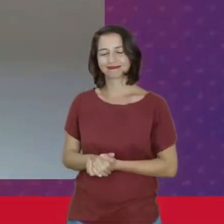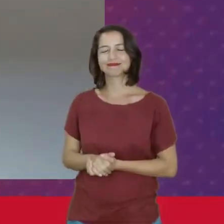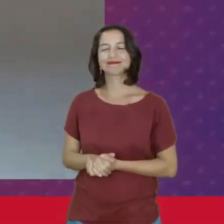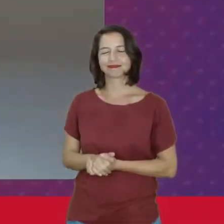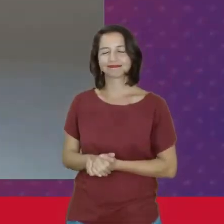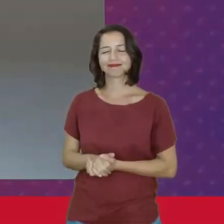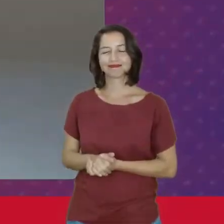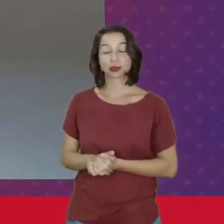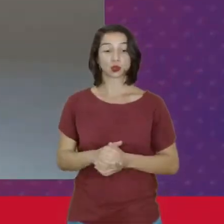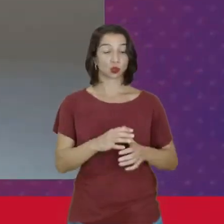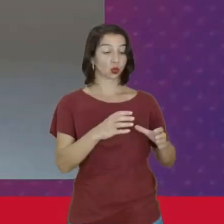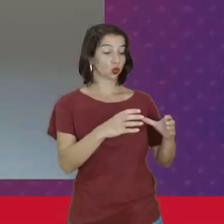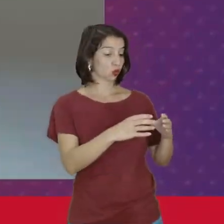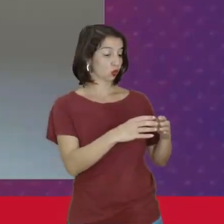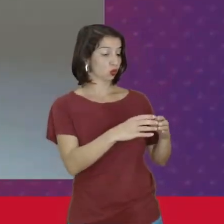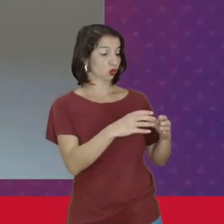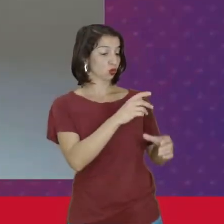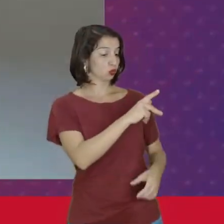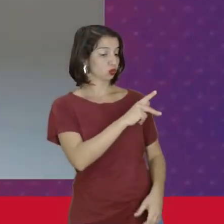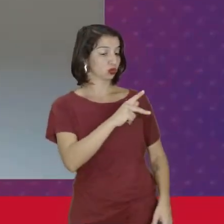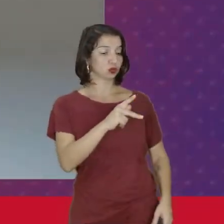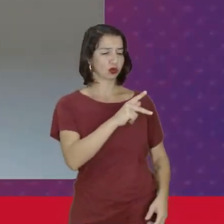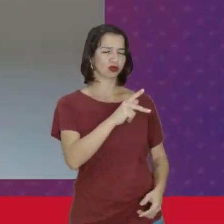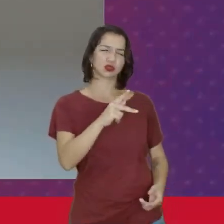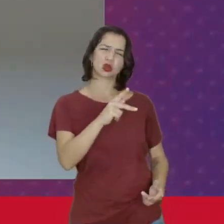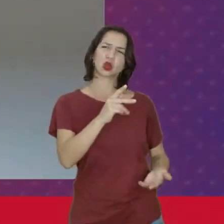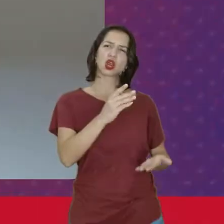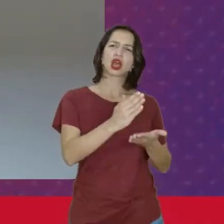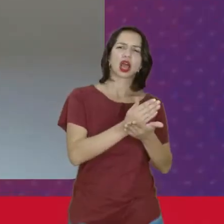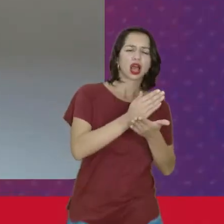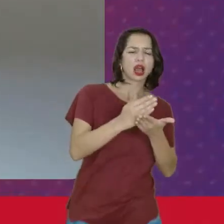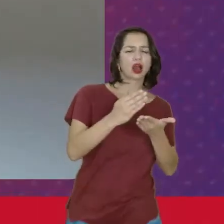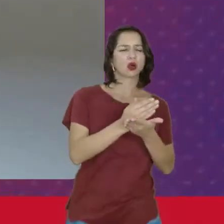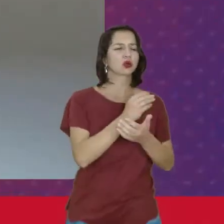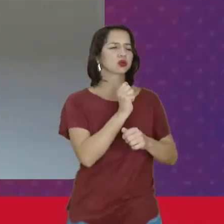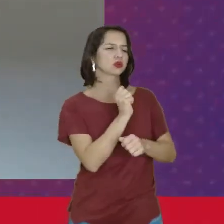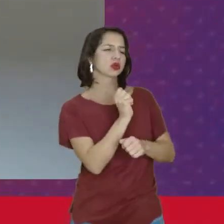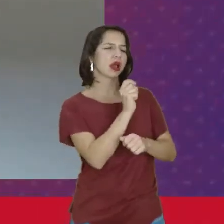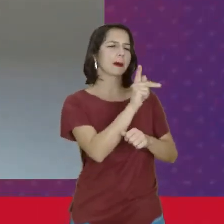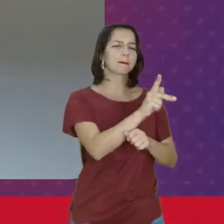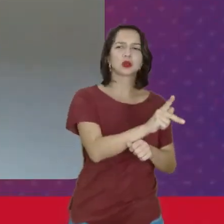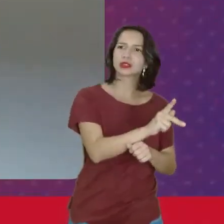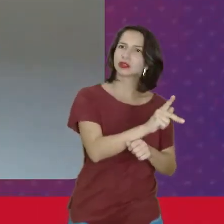aposentados, outros faleceram, muitos faleceram, né, de Covid,